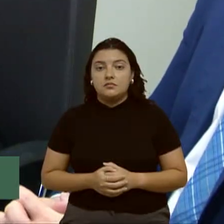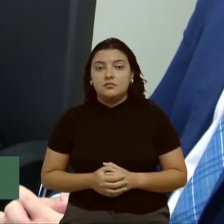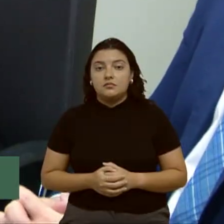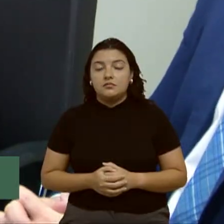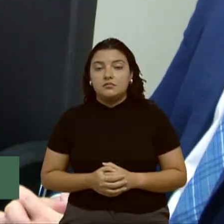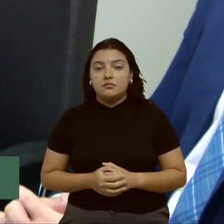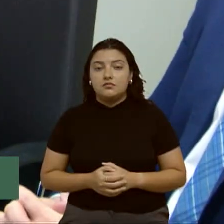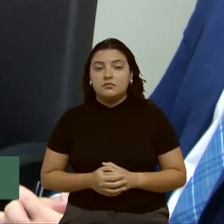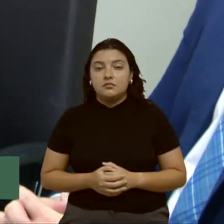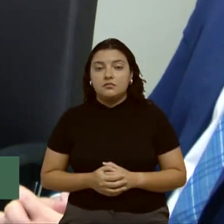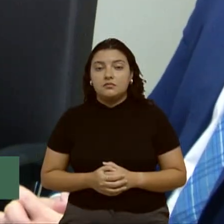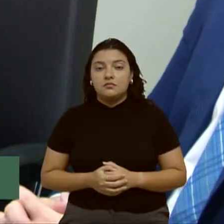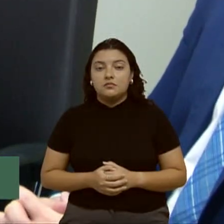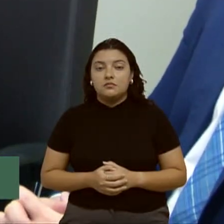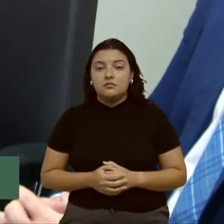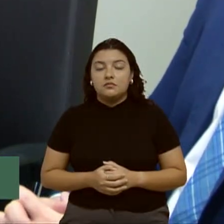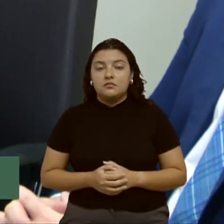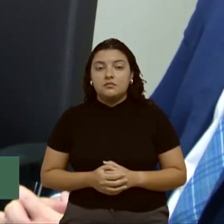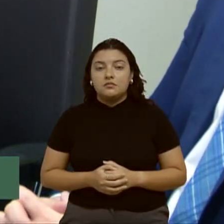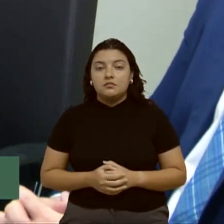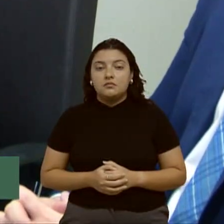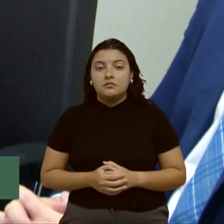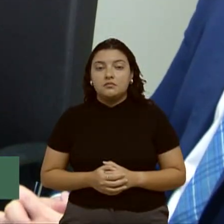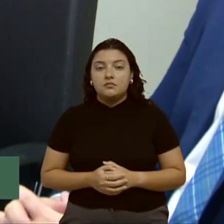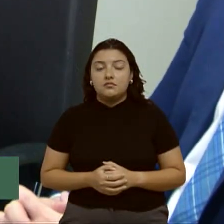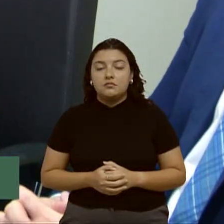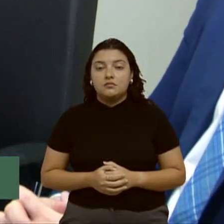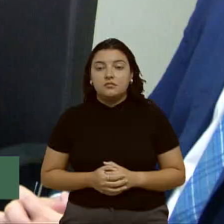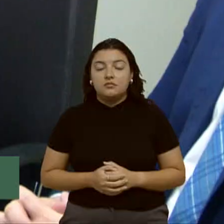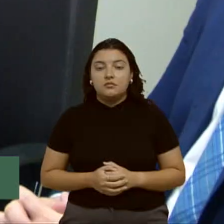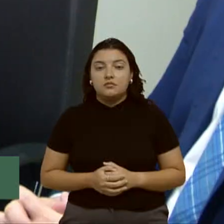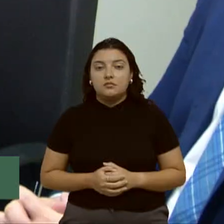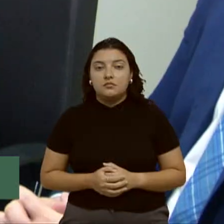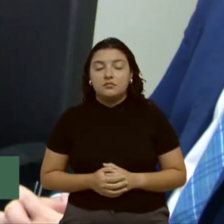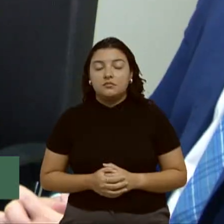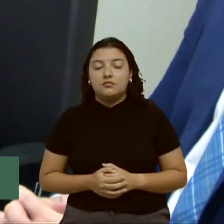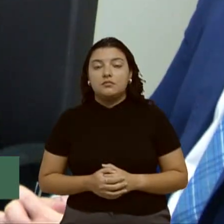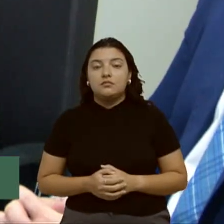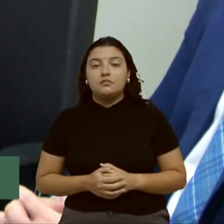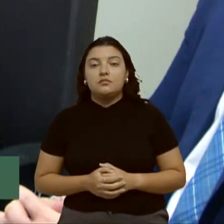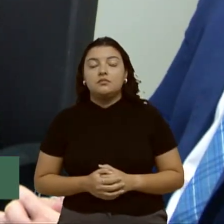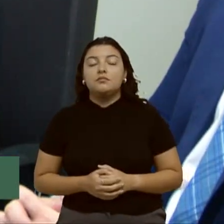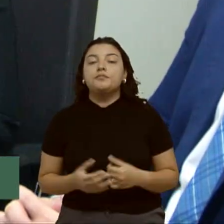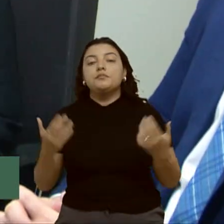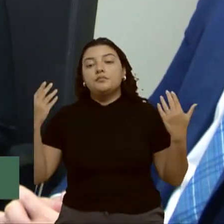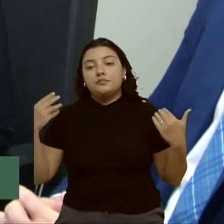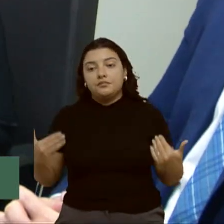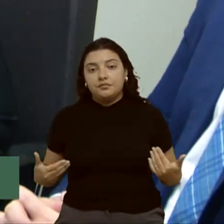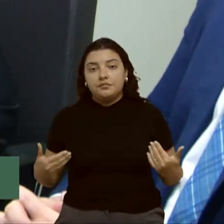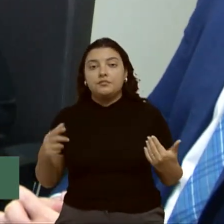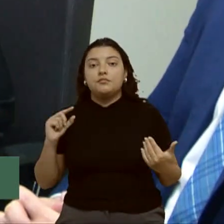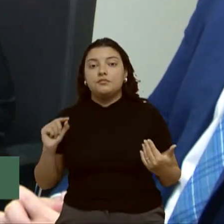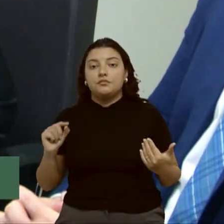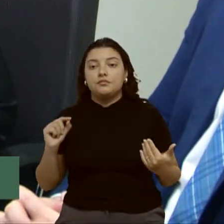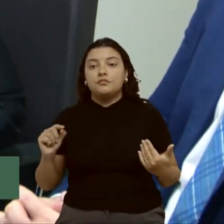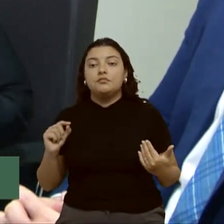doutor Geraldo. Bom, na verdade, eu estou muito cética em